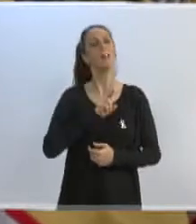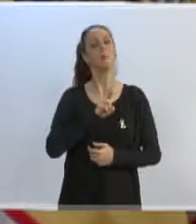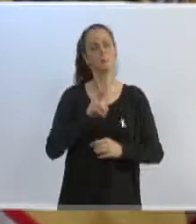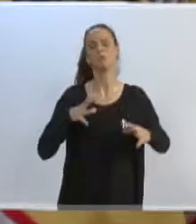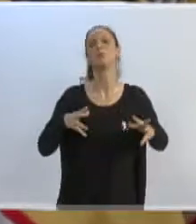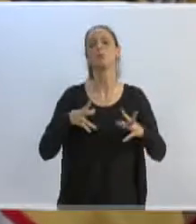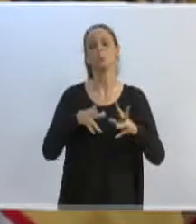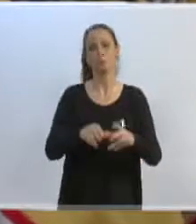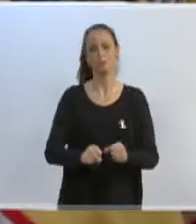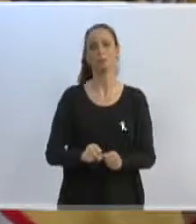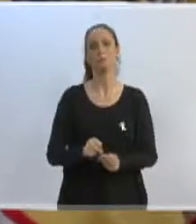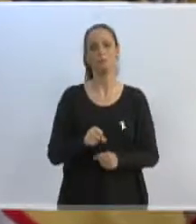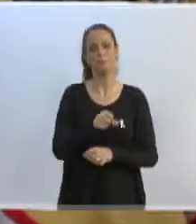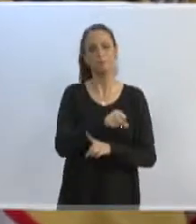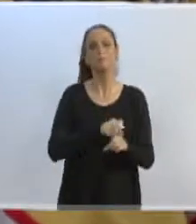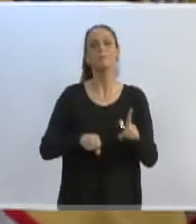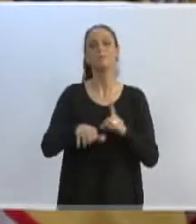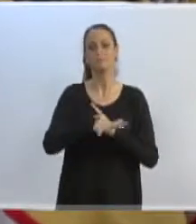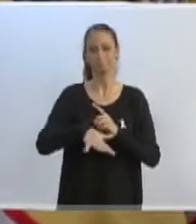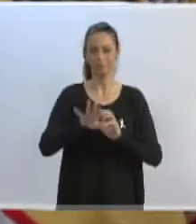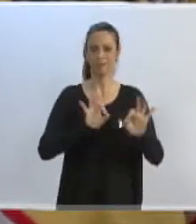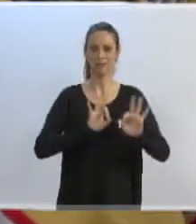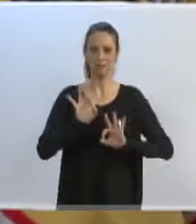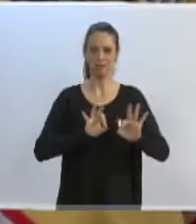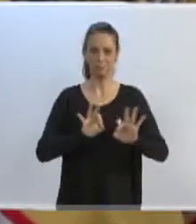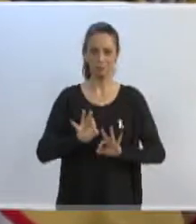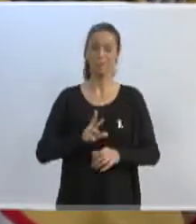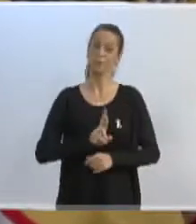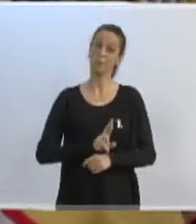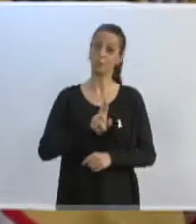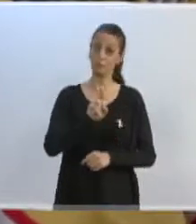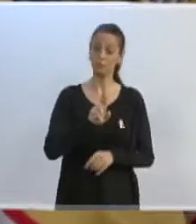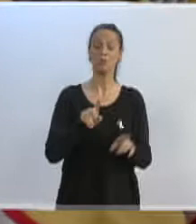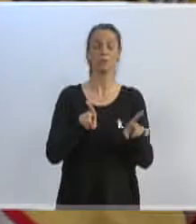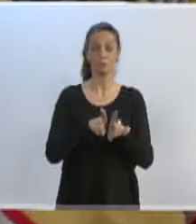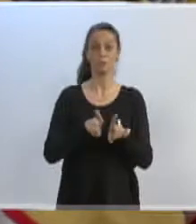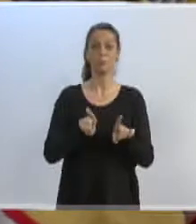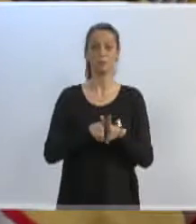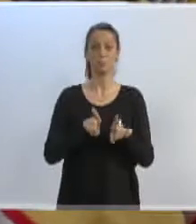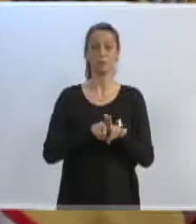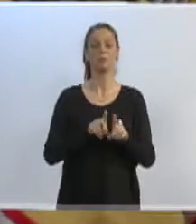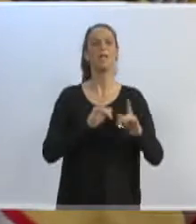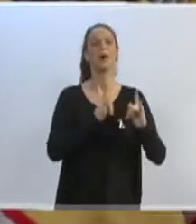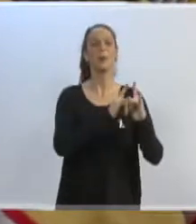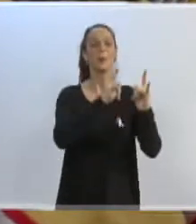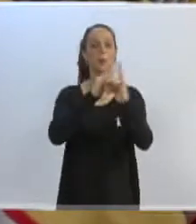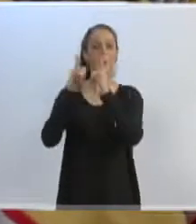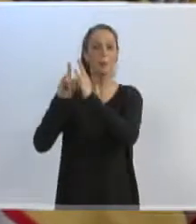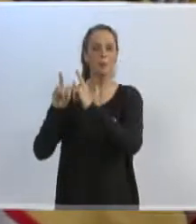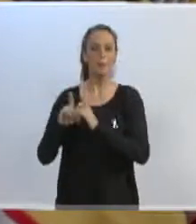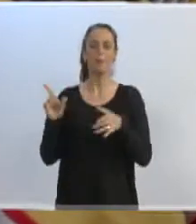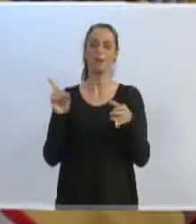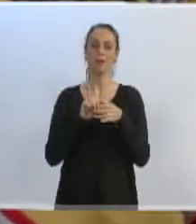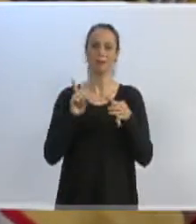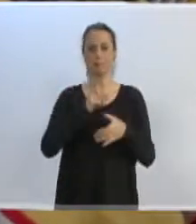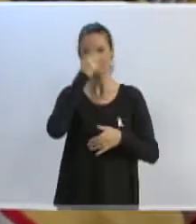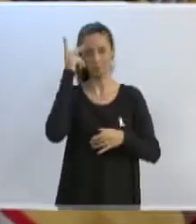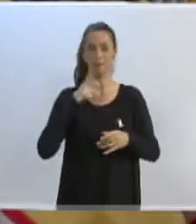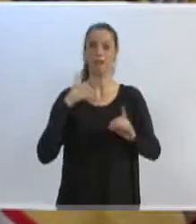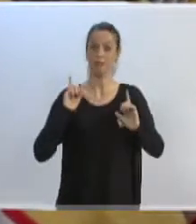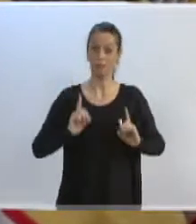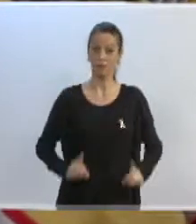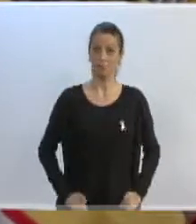representantes da sociedade civil organizada, né? Representantes de ONGs que atendem deficientes físicos,